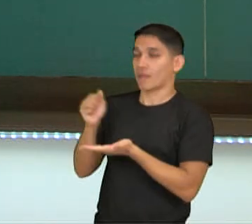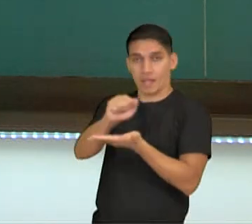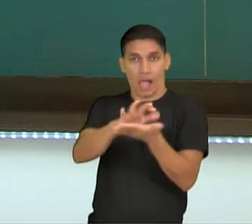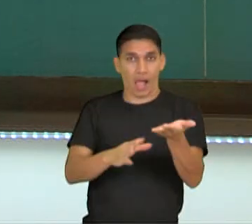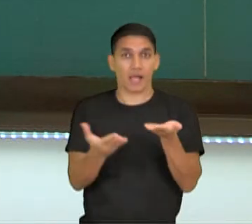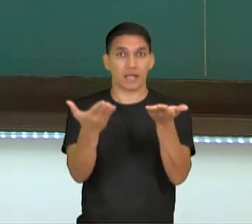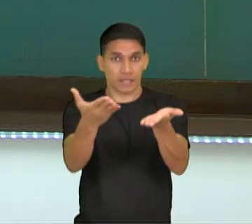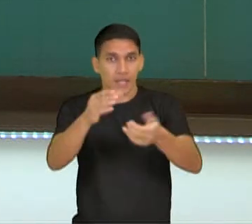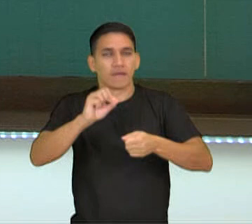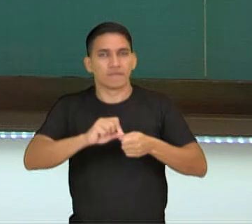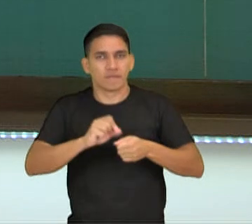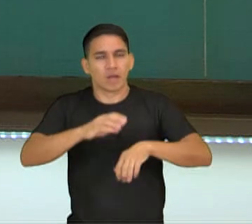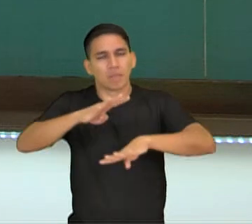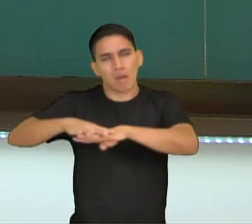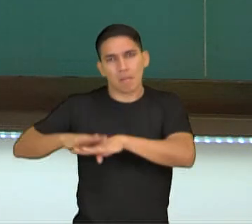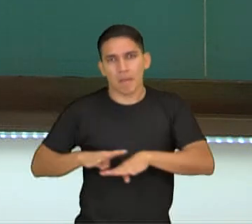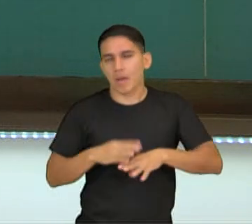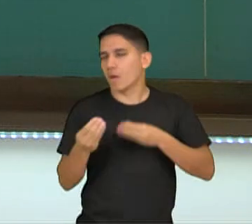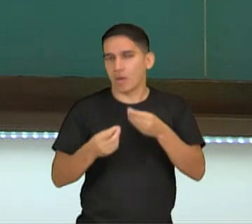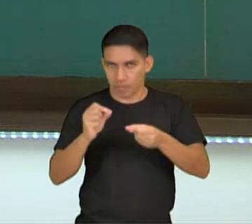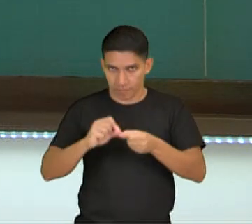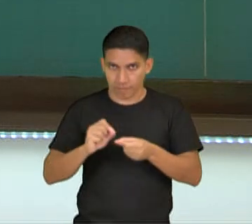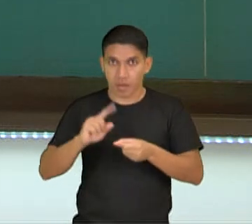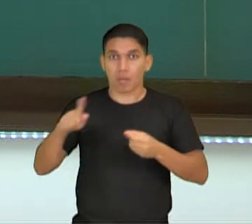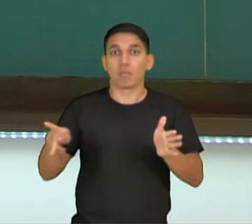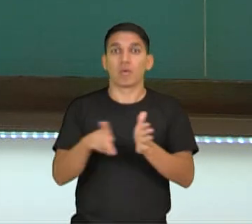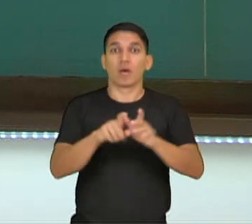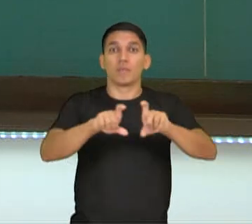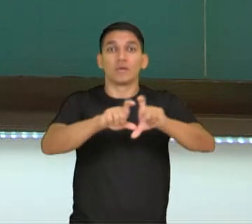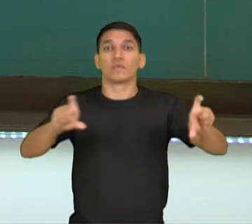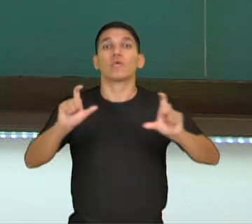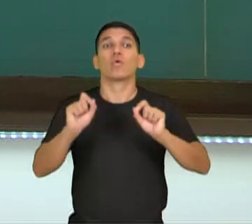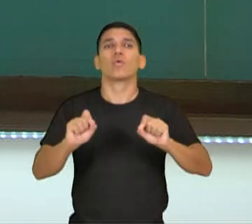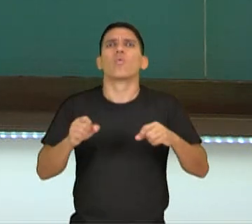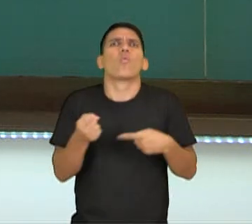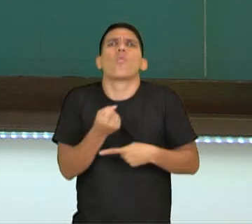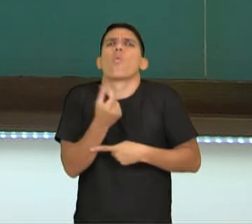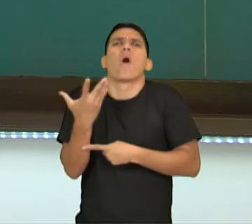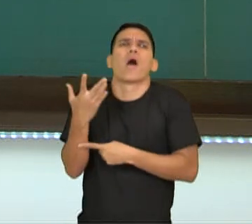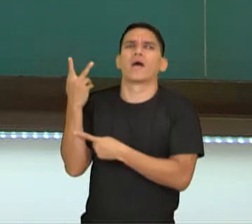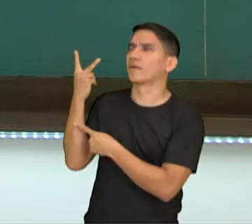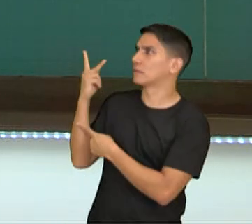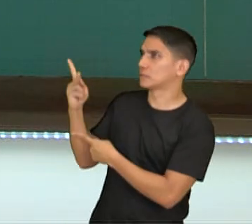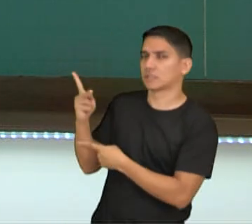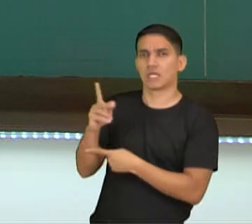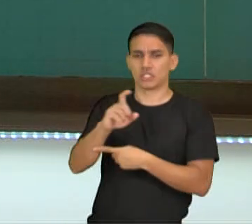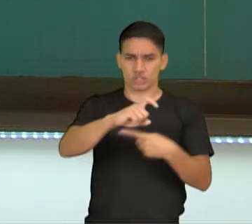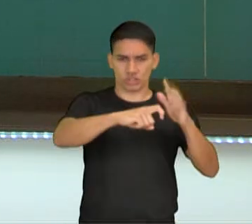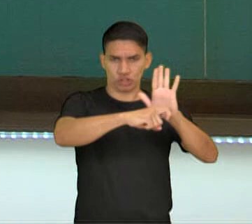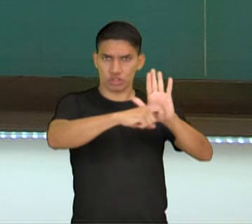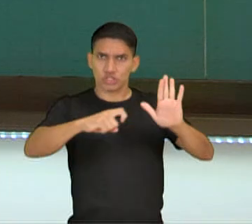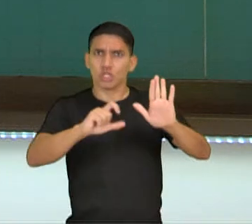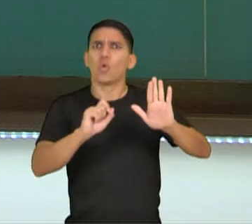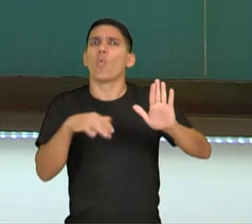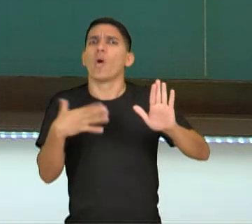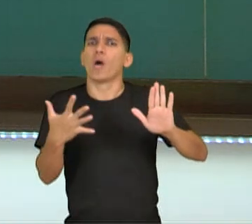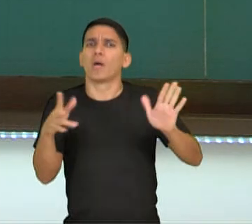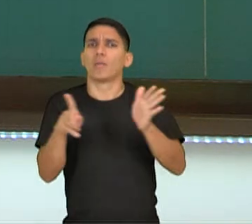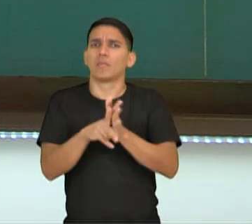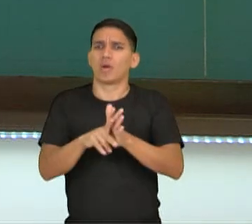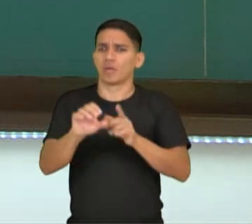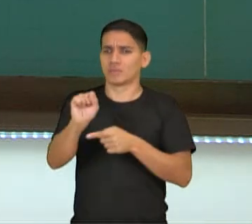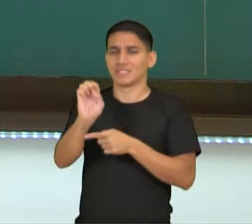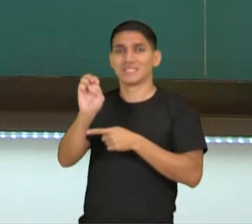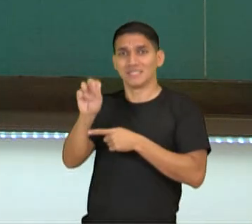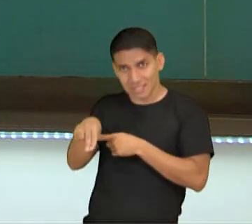atividade para vocês calcularem, tá? É uma função. Quanto vale a função x quando ela é definida por seno